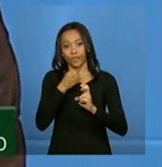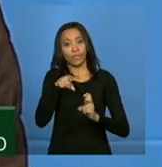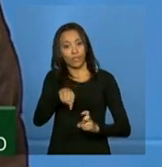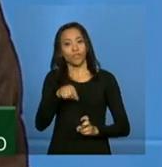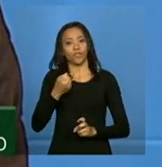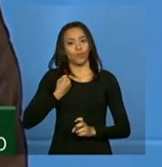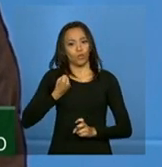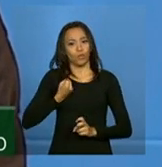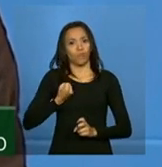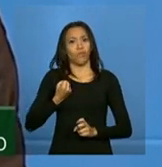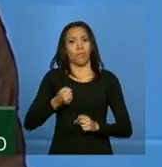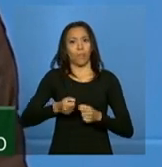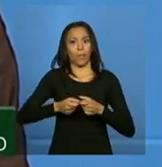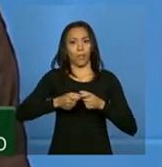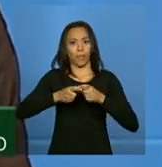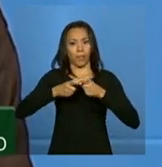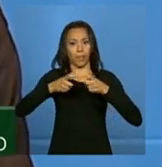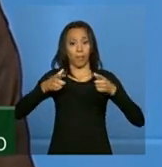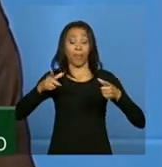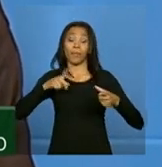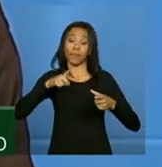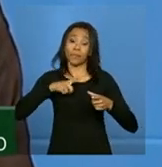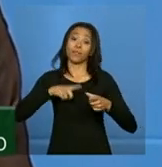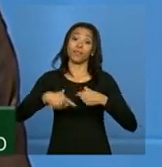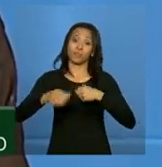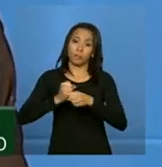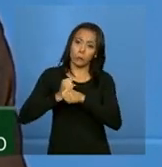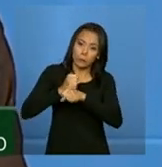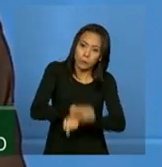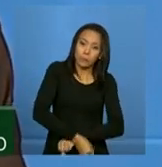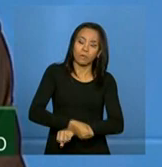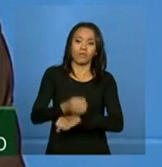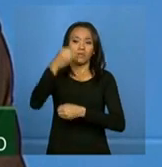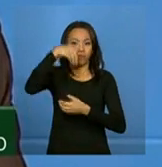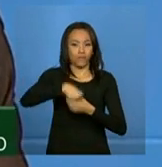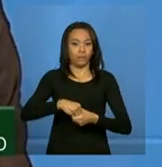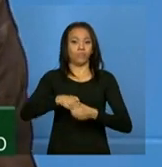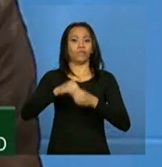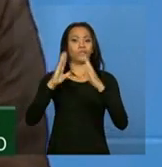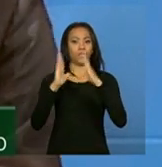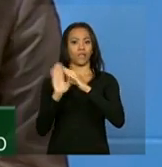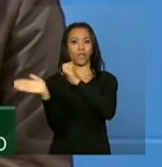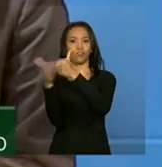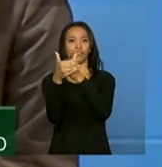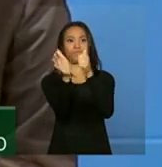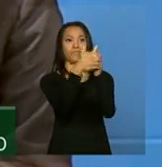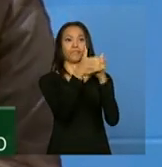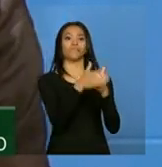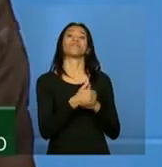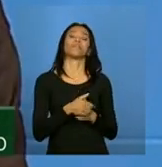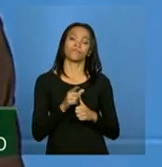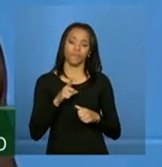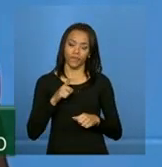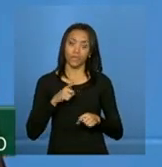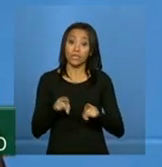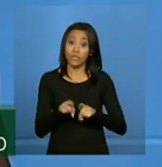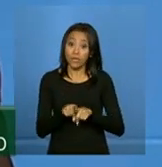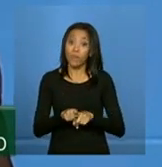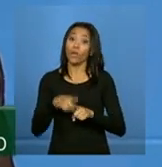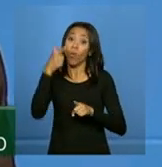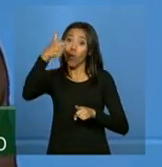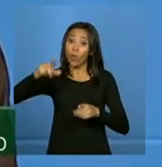mais, já que existe também trabalho doméstico oculto em várias residências. E como resultado de uma campanha bem sustentada